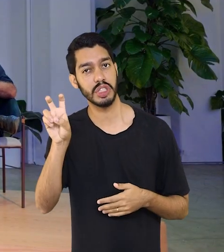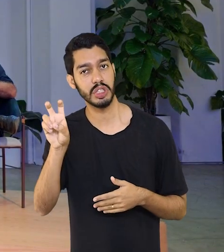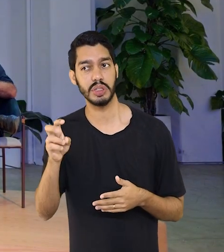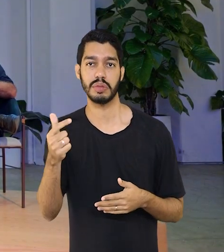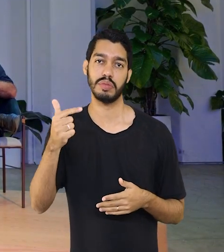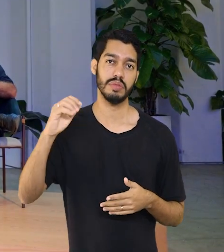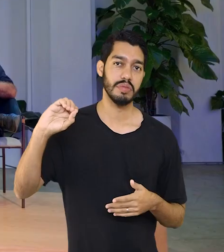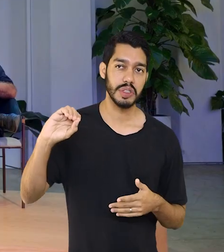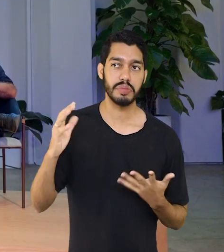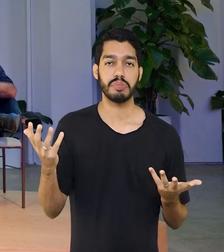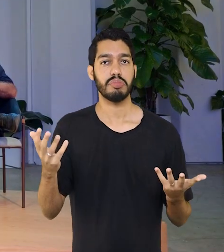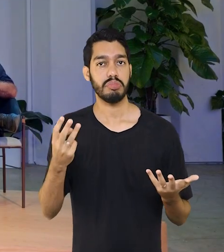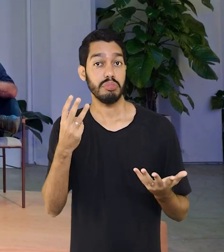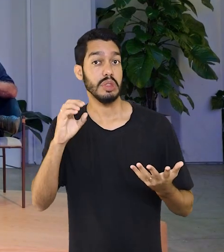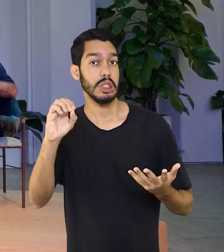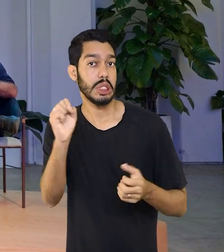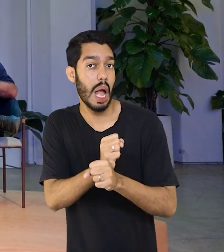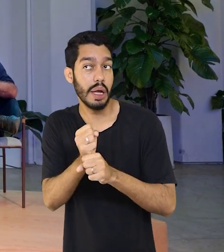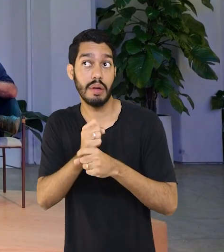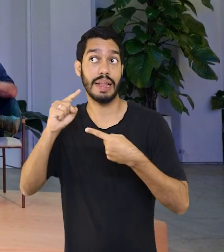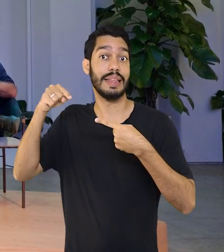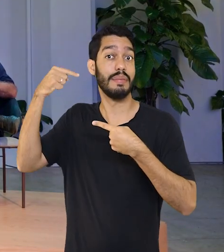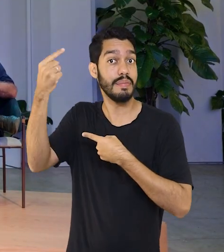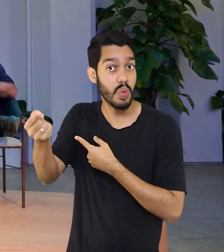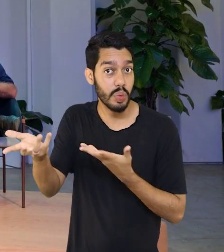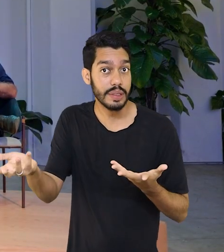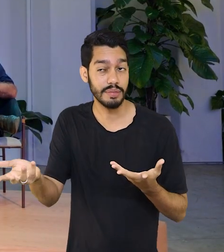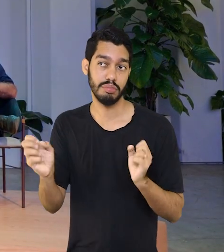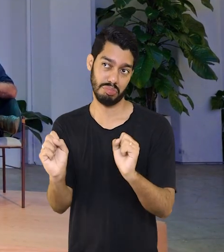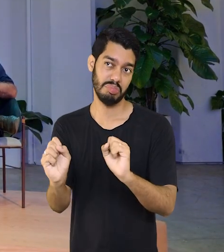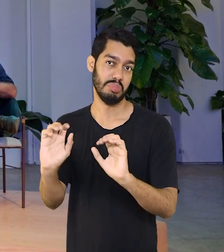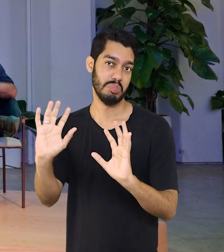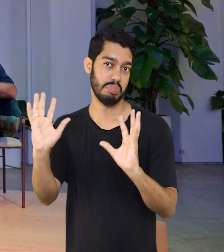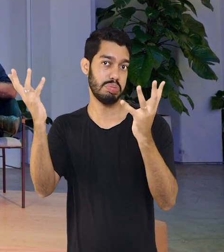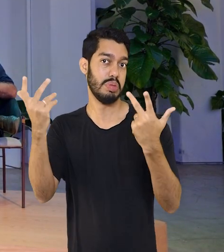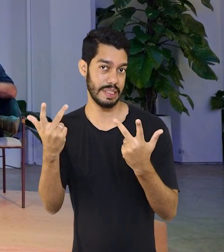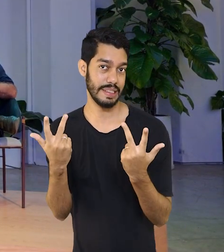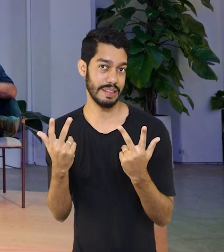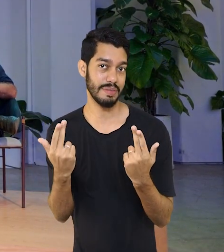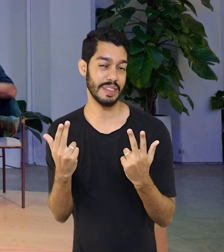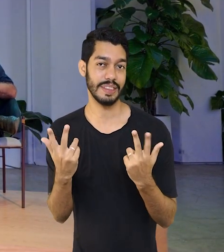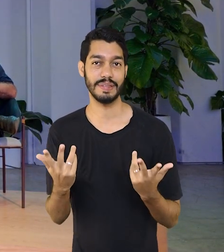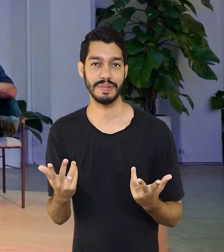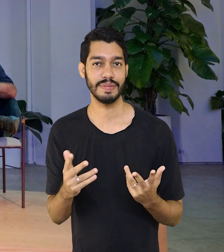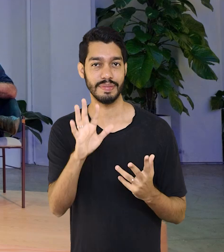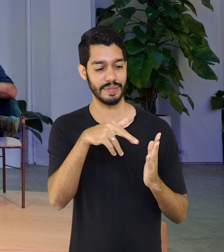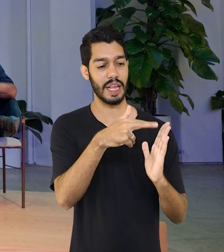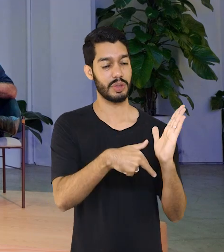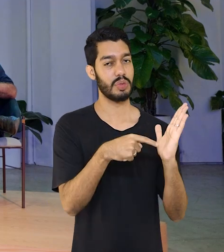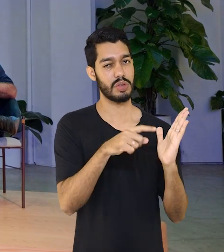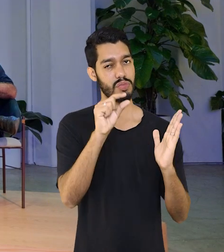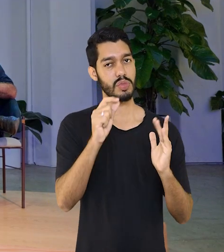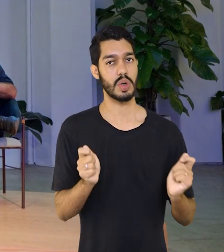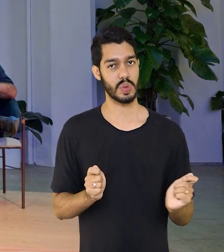20, 30 anos. É importante que esse tipo de relatório seja sempre um pouco